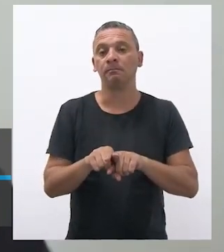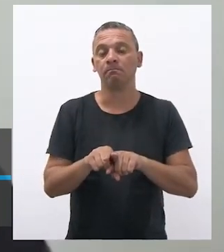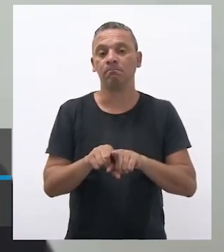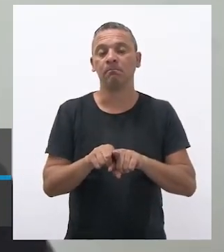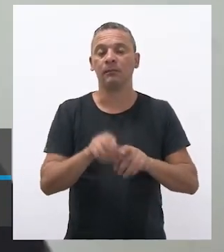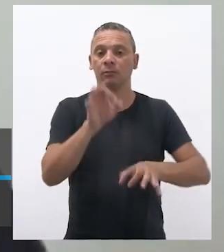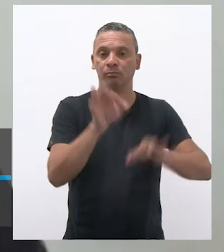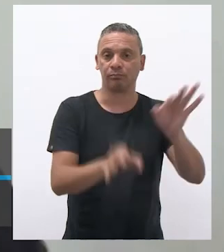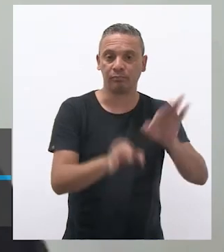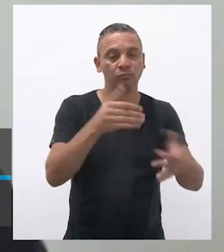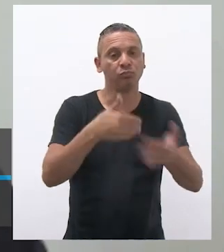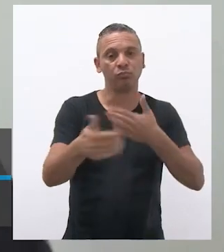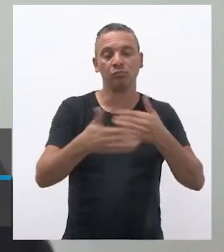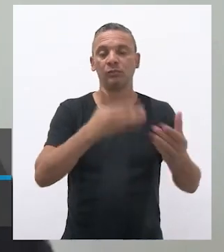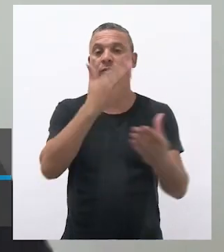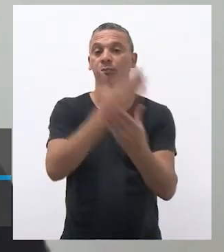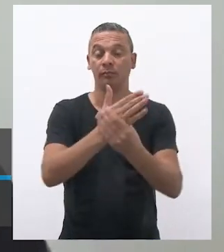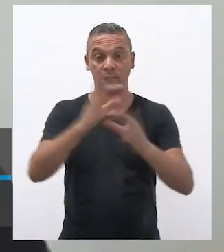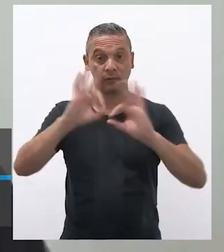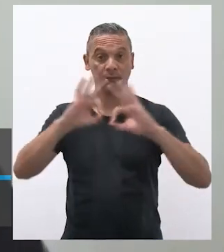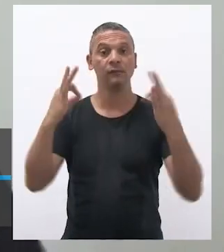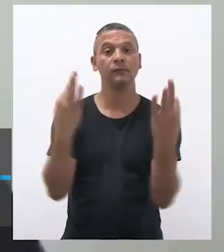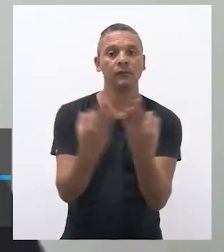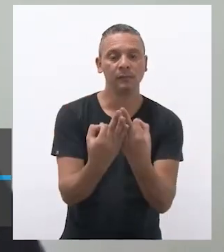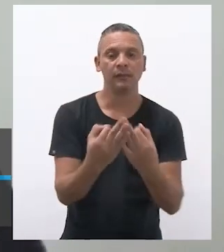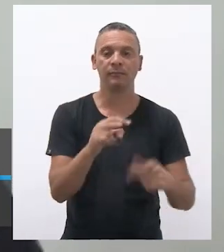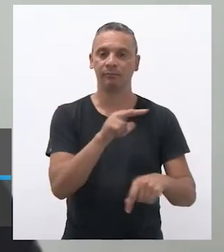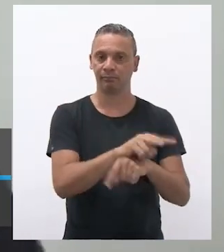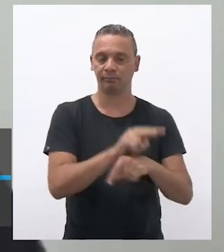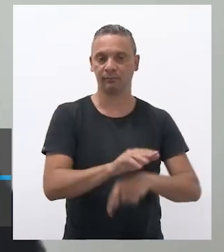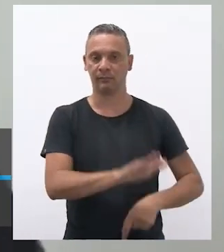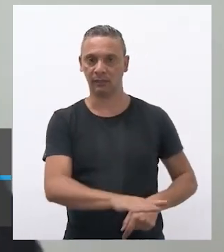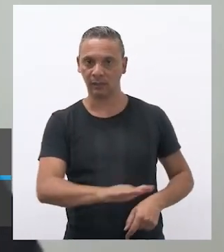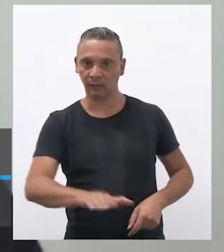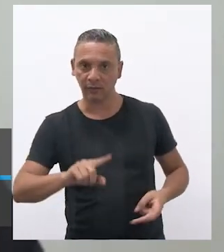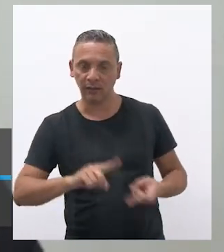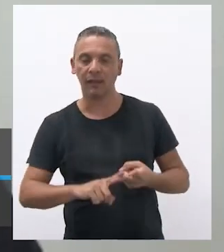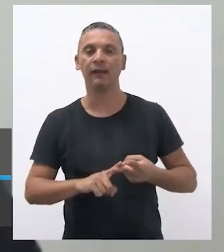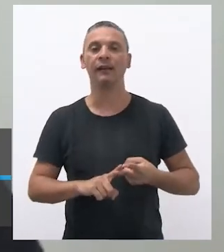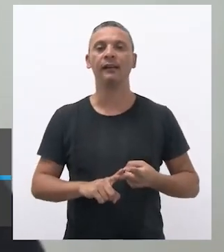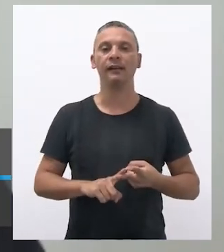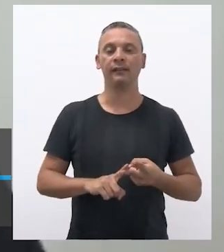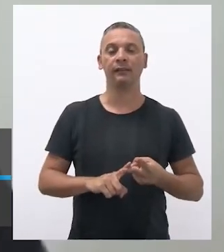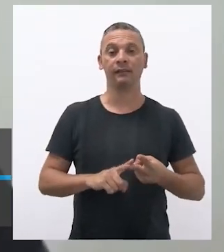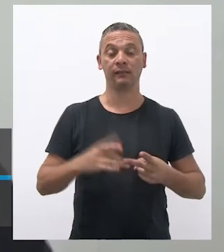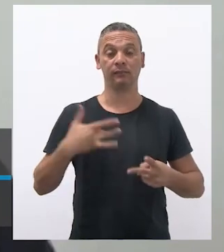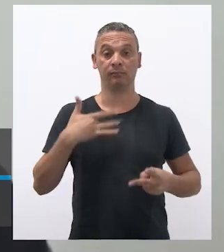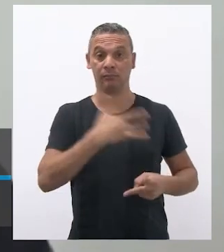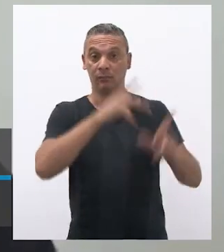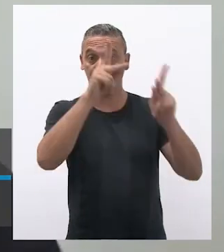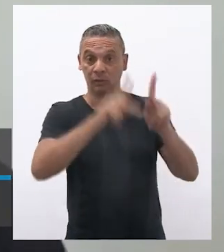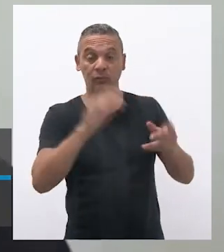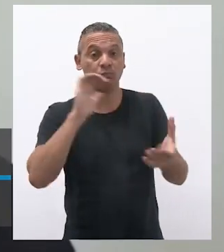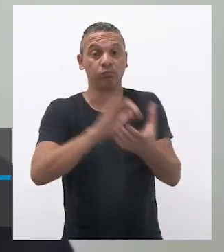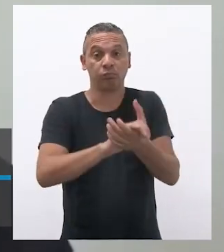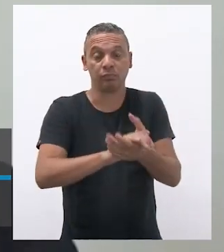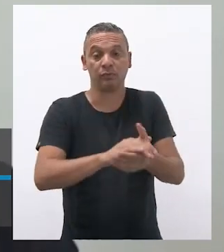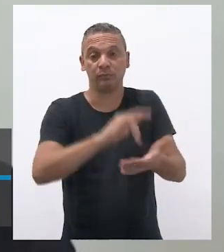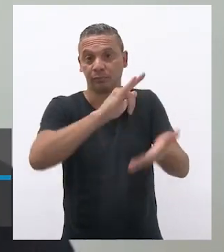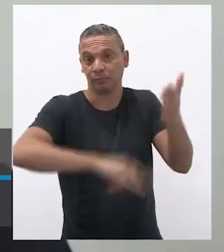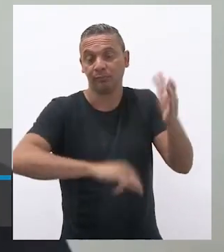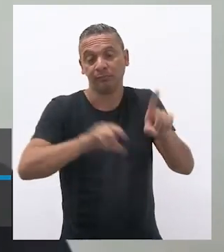ajuizamento de qualquer ação de família, como guarda, divórcio, reconhecimento e dissolução de união estável,